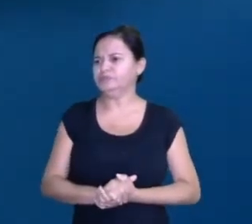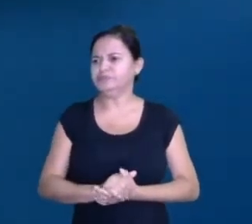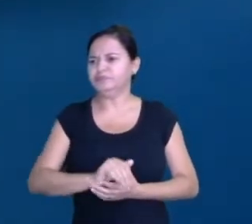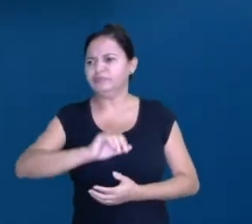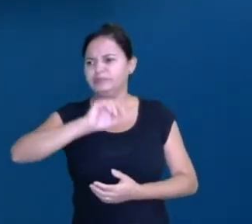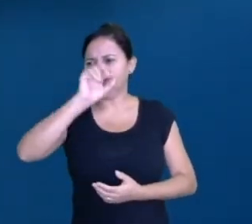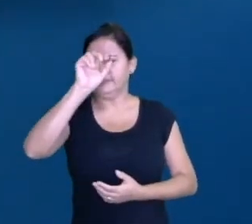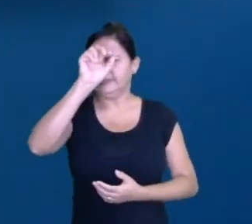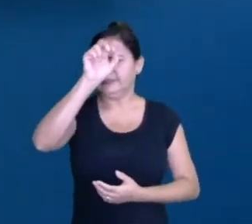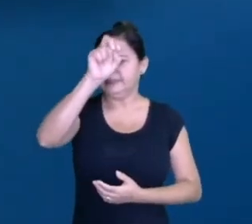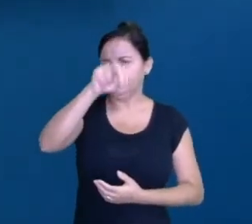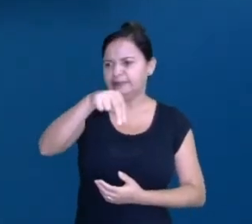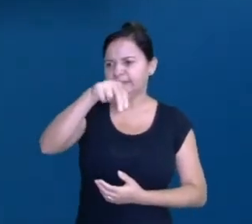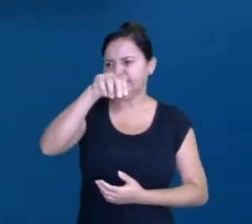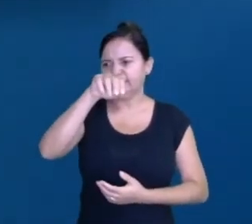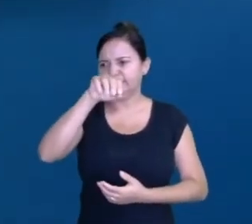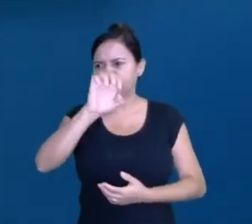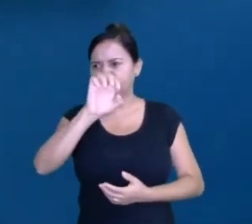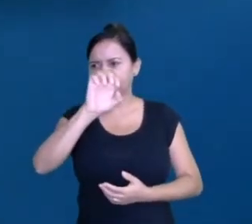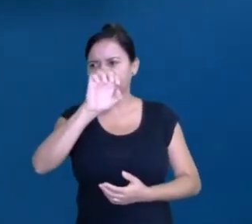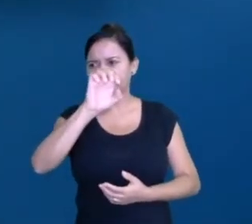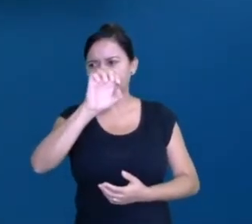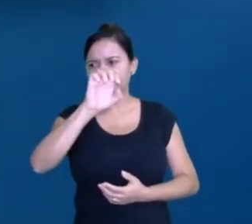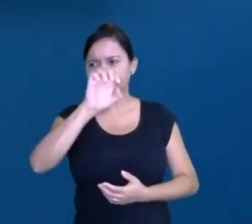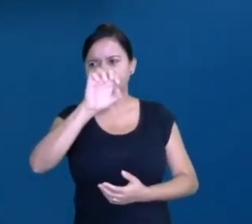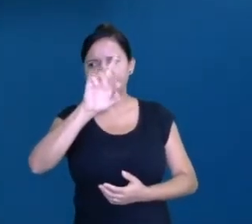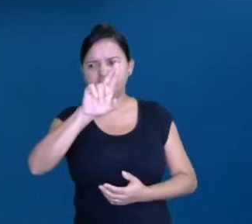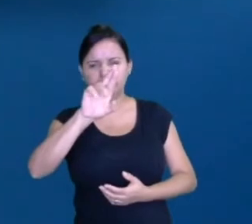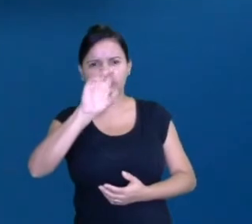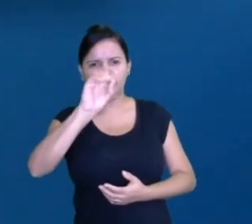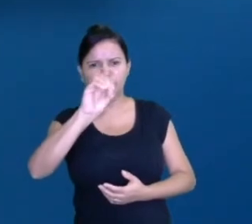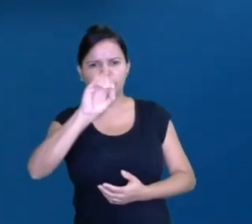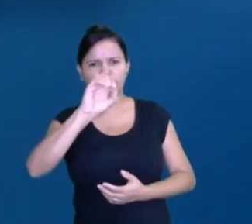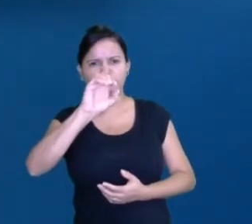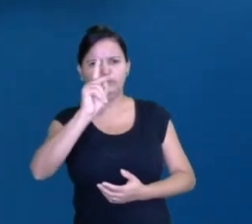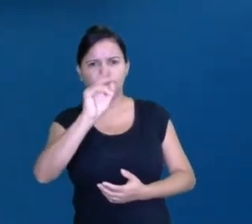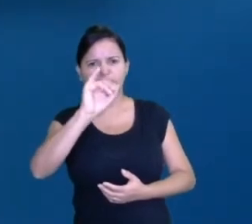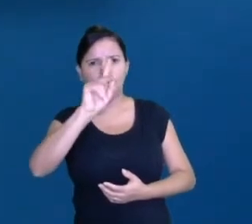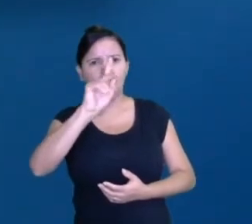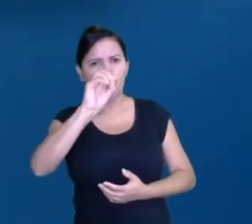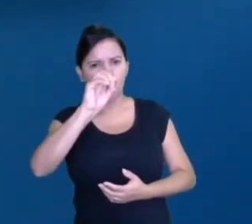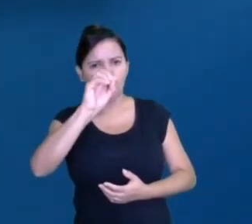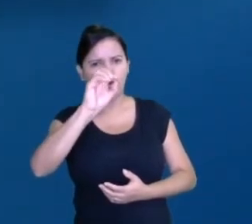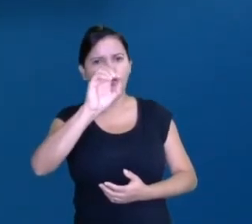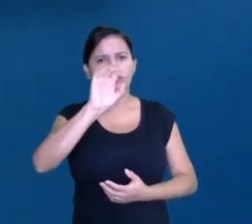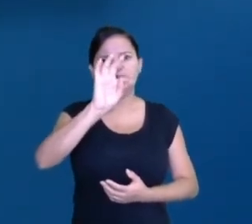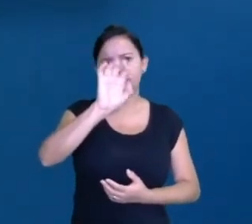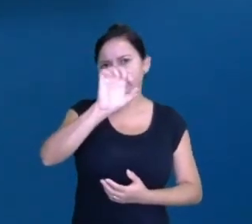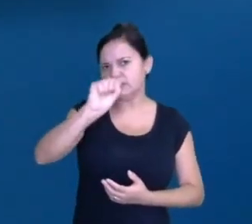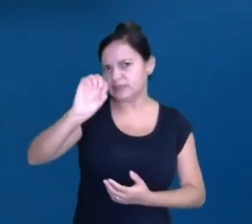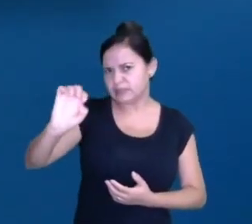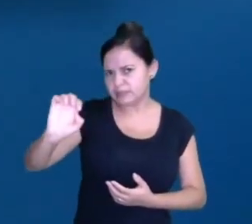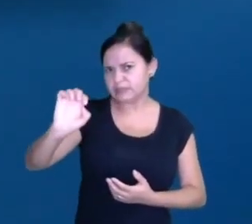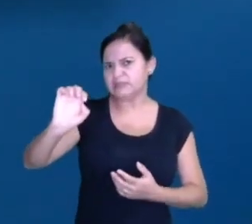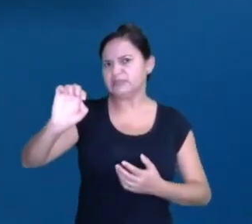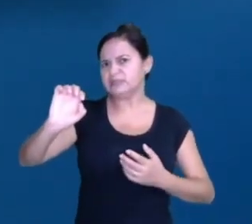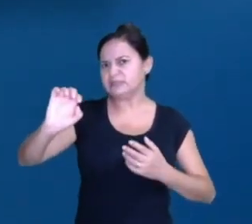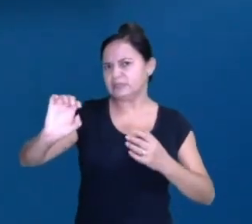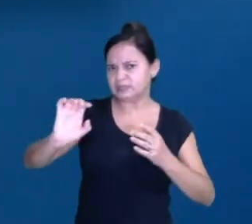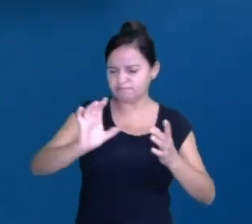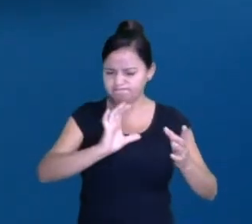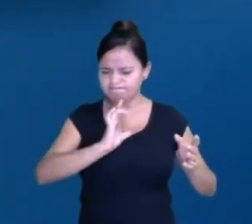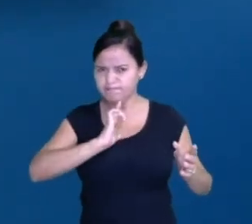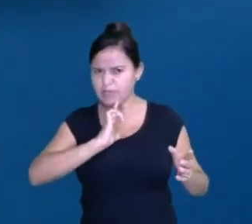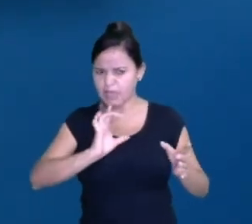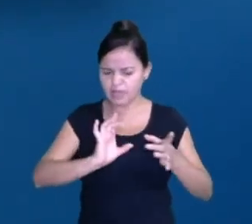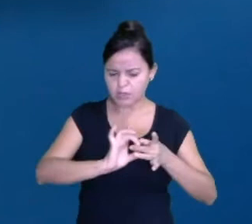lembrando, gente, que a neurohipófise, para que ninguém tenha dúvida, ela não produz nenhum tipo de hormônio, tá? E por que neurohipófise? Porque ela vai estar intimamente associado